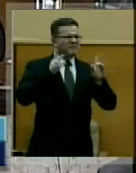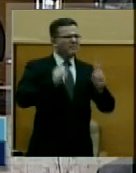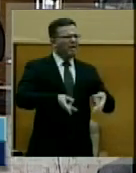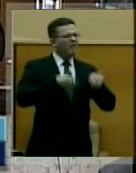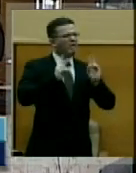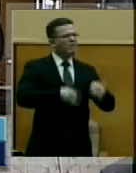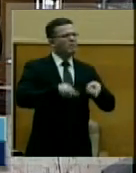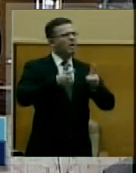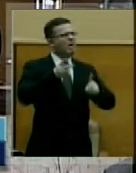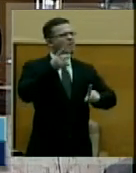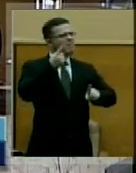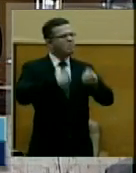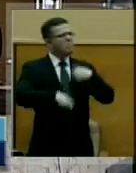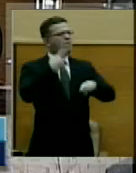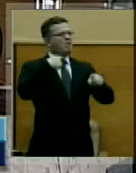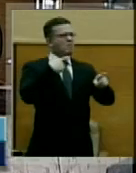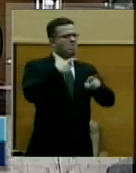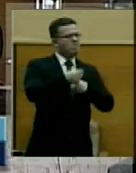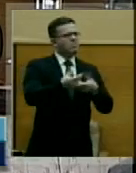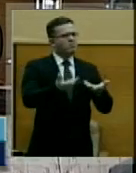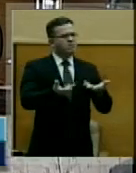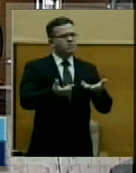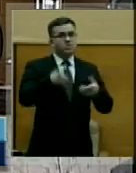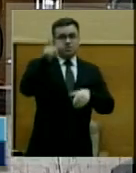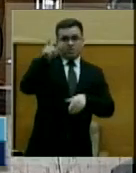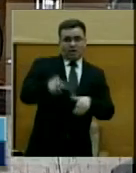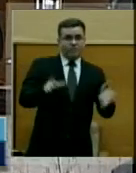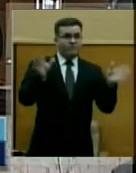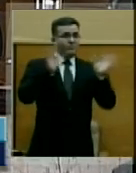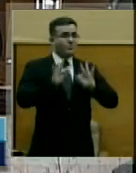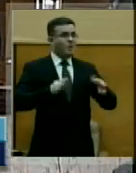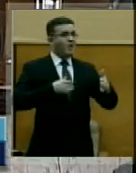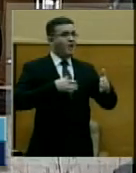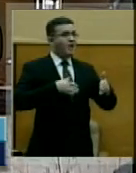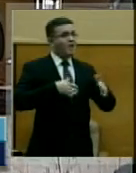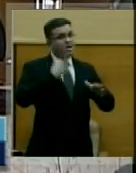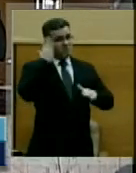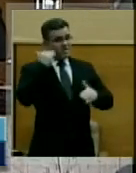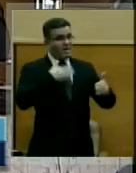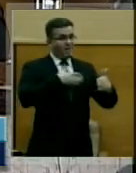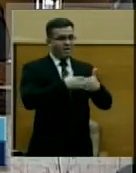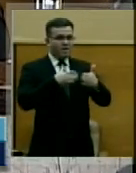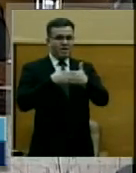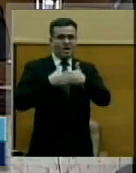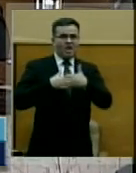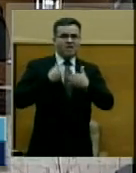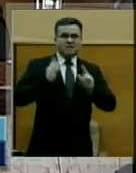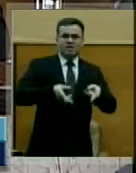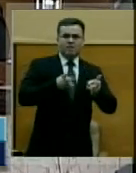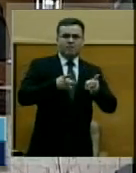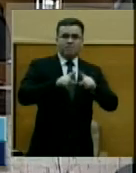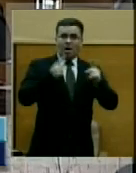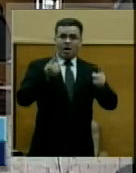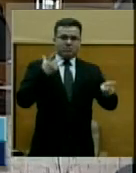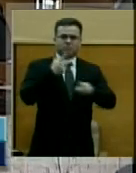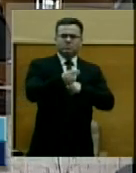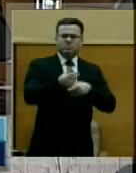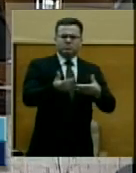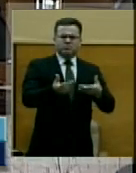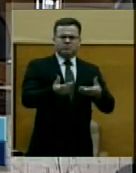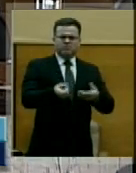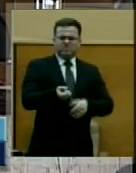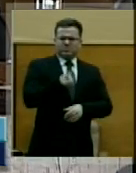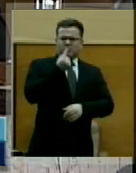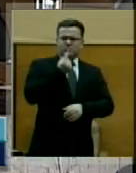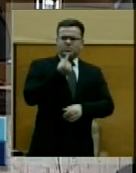ter a deficiência Y, ciclano, é feliz, venceu na vida, é um exemplo a ser seguido. E qual seria o problema de utilizar